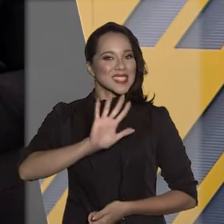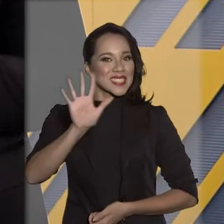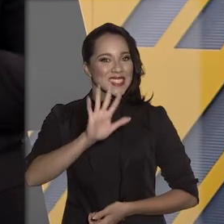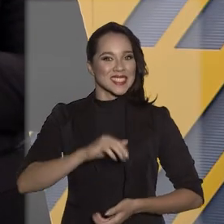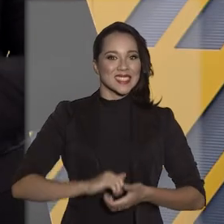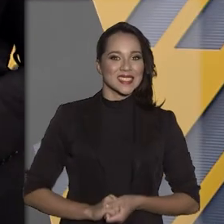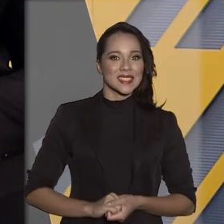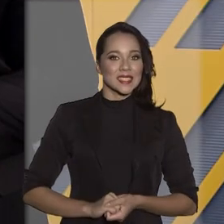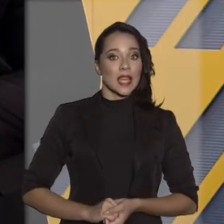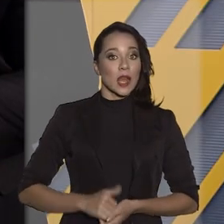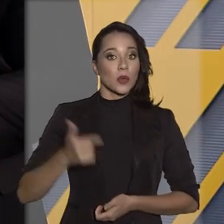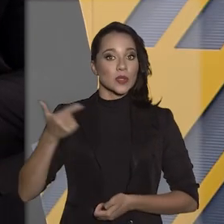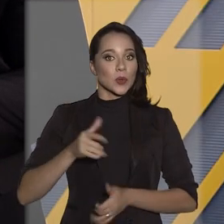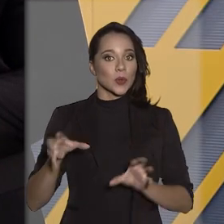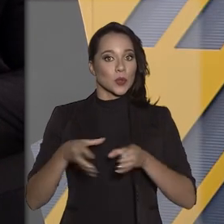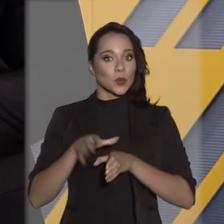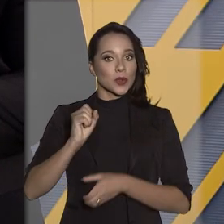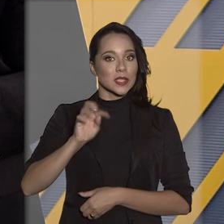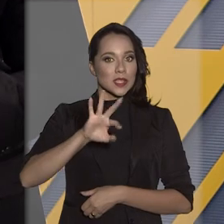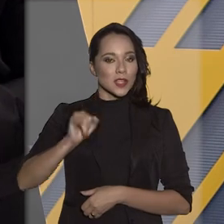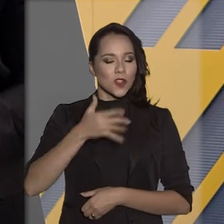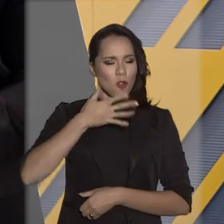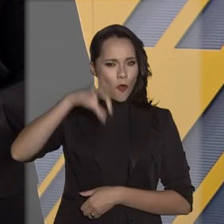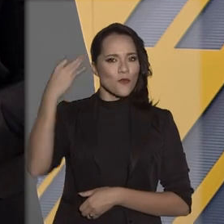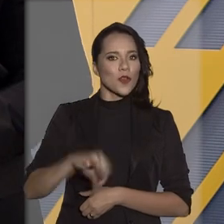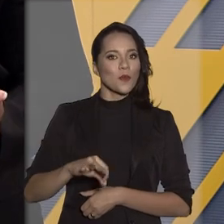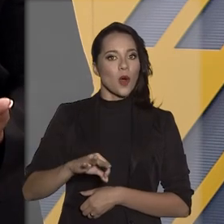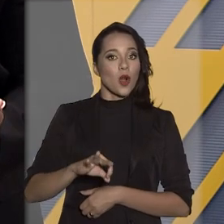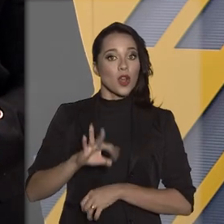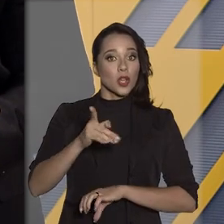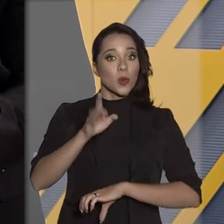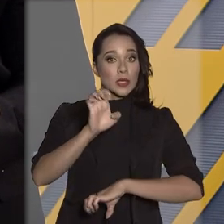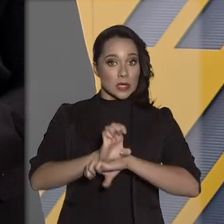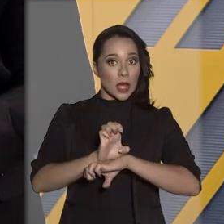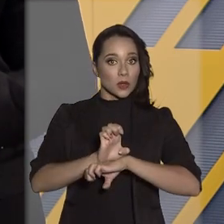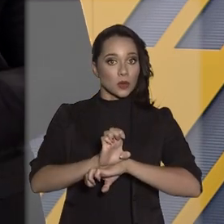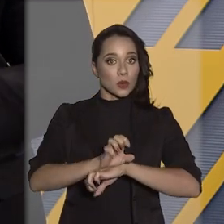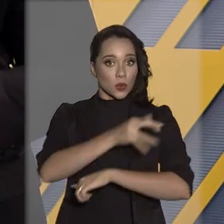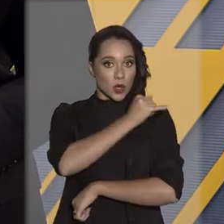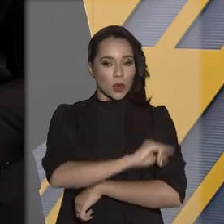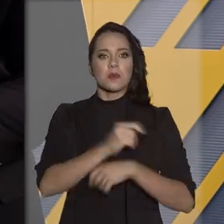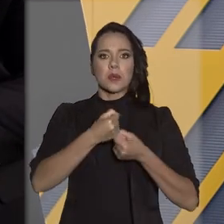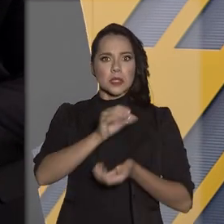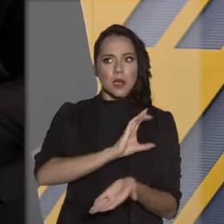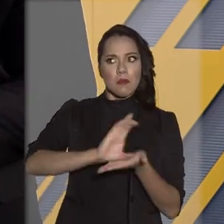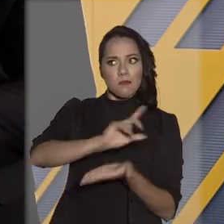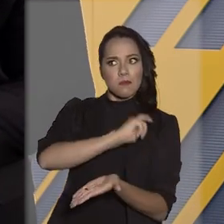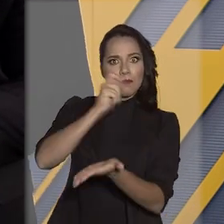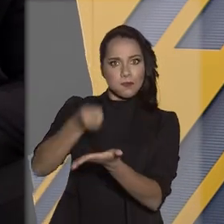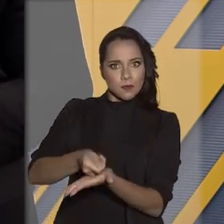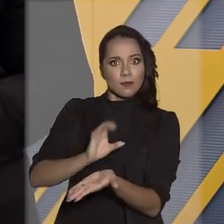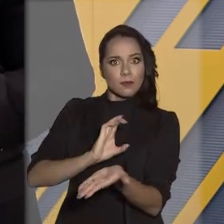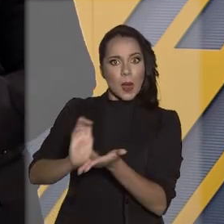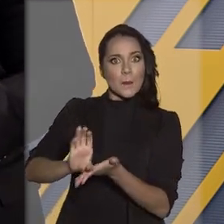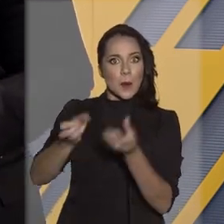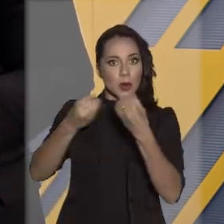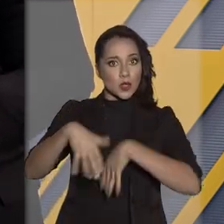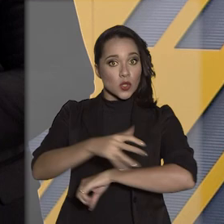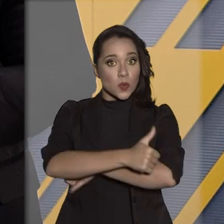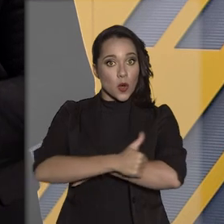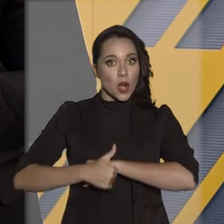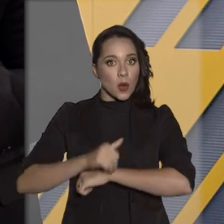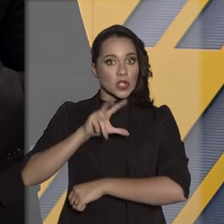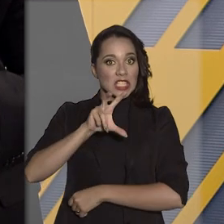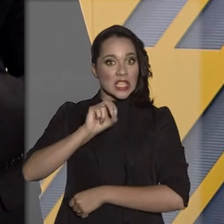ficou lá. A segunda turma do STJ confirmou que o Estado do Rio de Janeiro terá que pagar indenização por danos morais